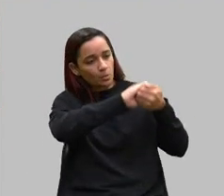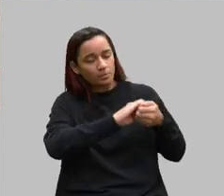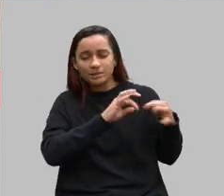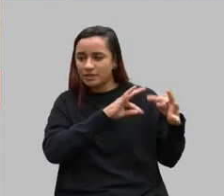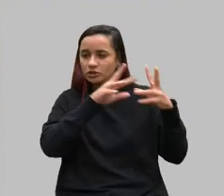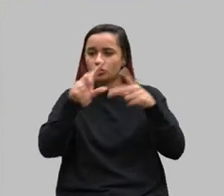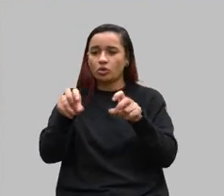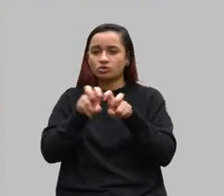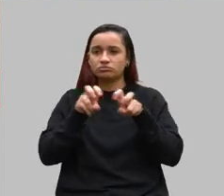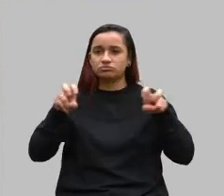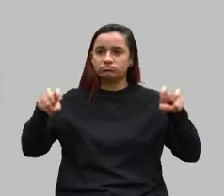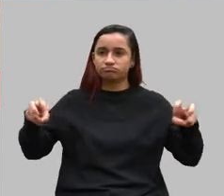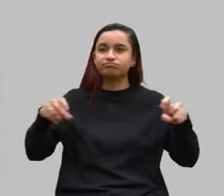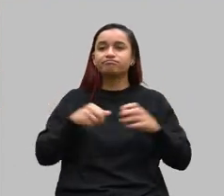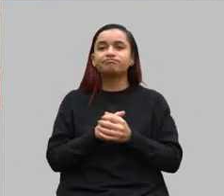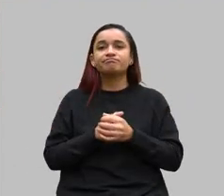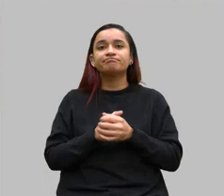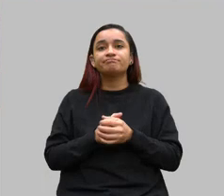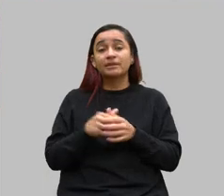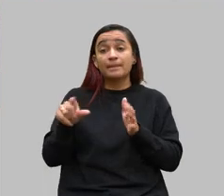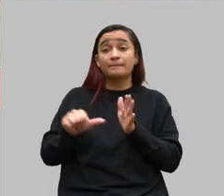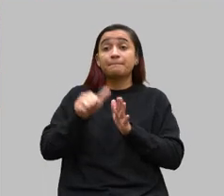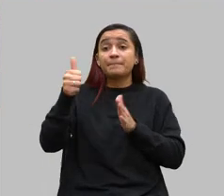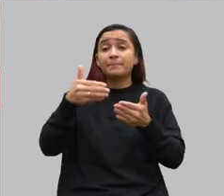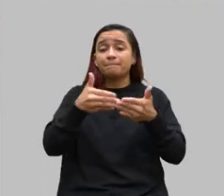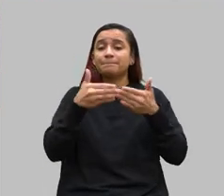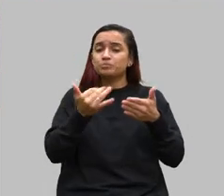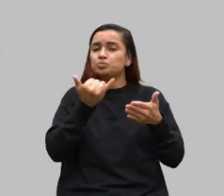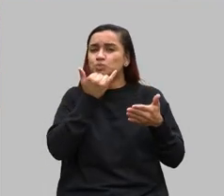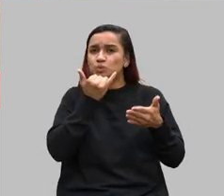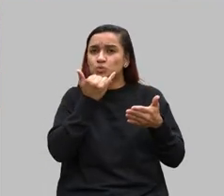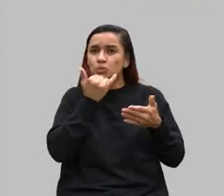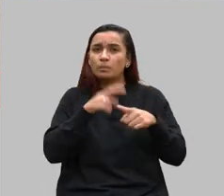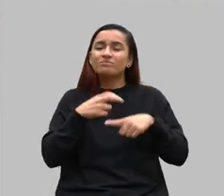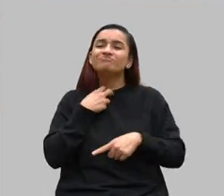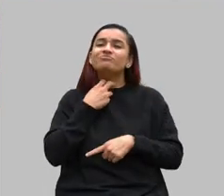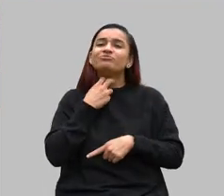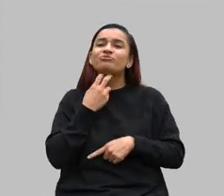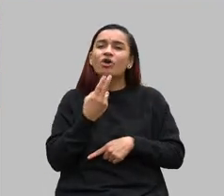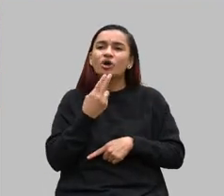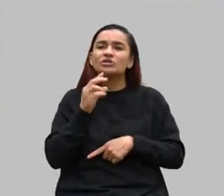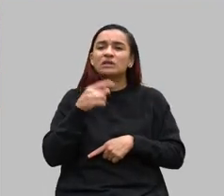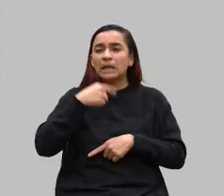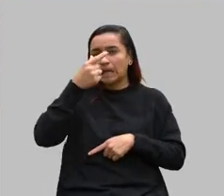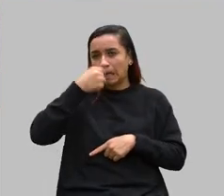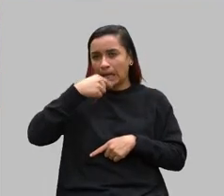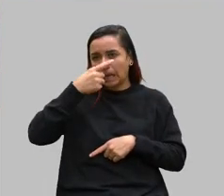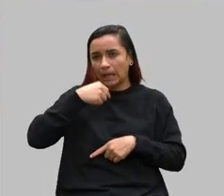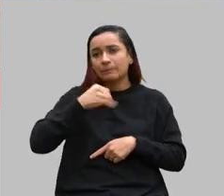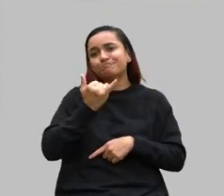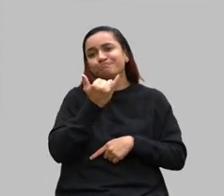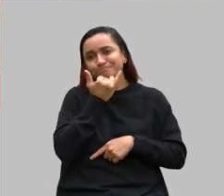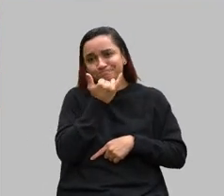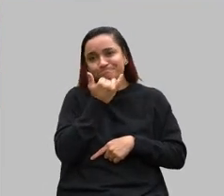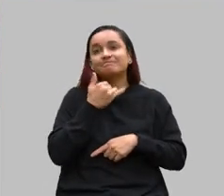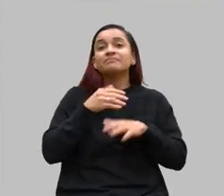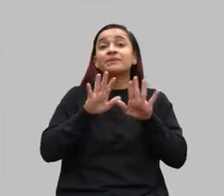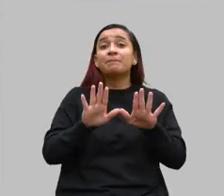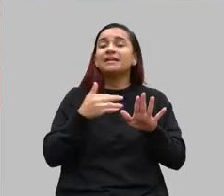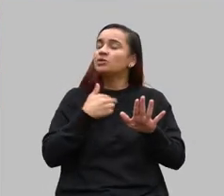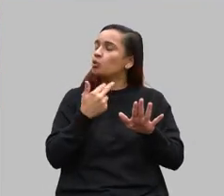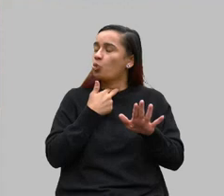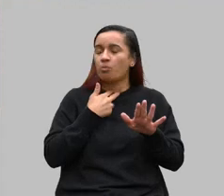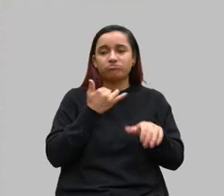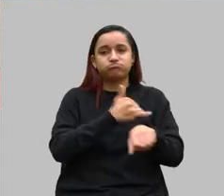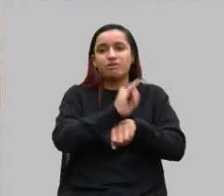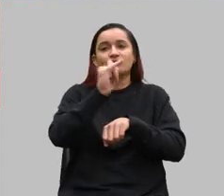mesa dizer primeiro pedir desculpas pela condição da minha voz eu tô bastante gripada mas não poderia deixar de estar presente